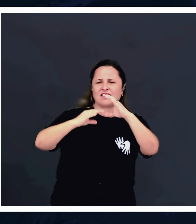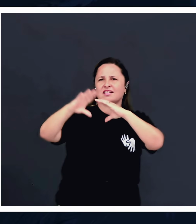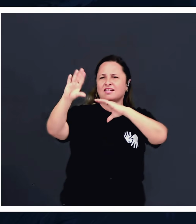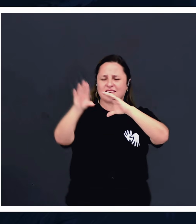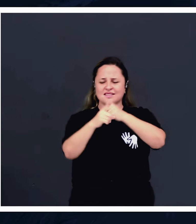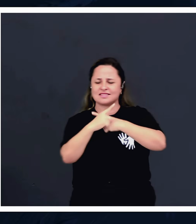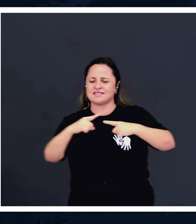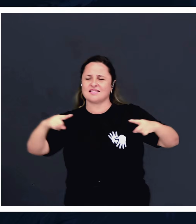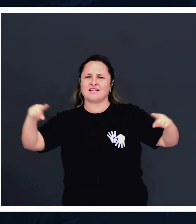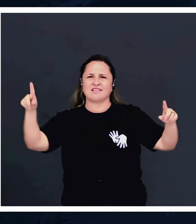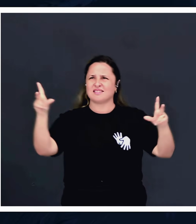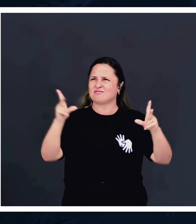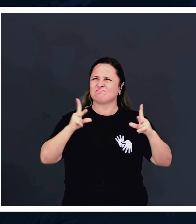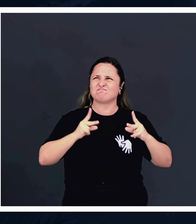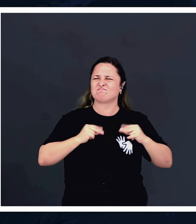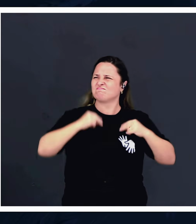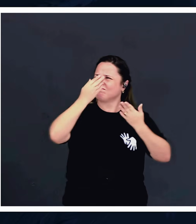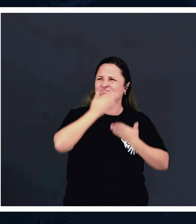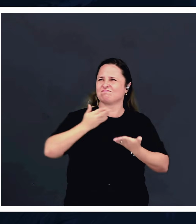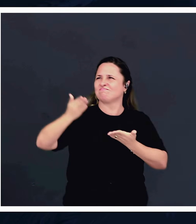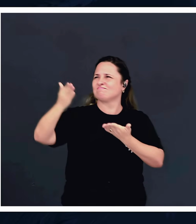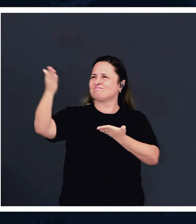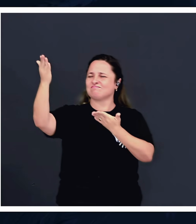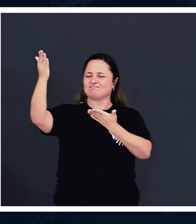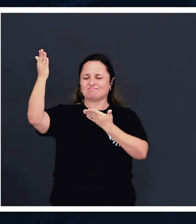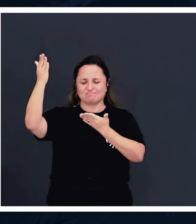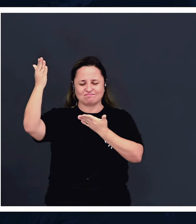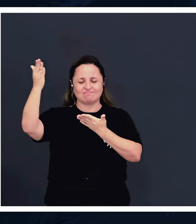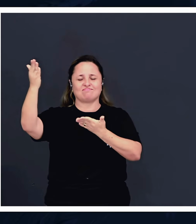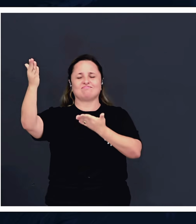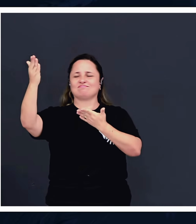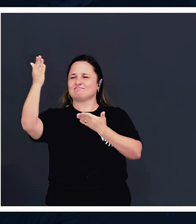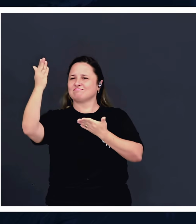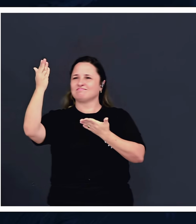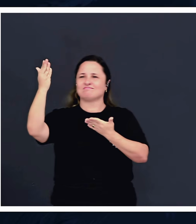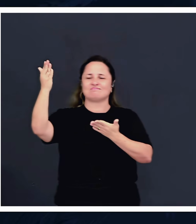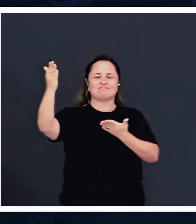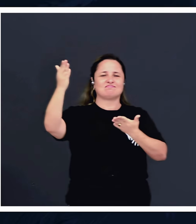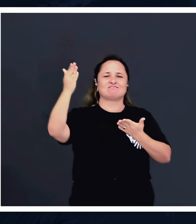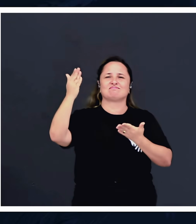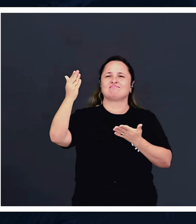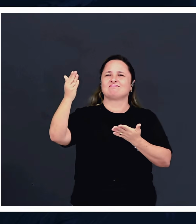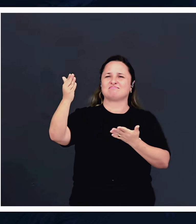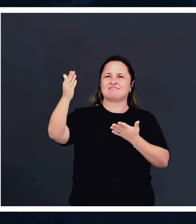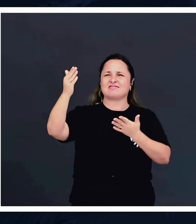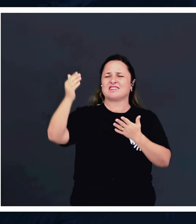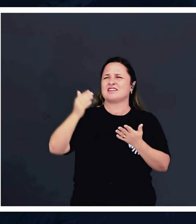Digno desta canção, só Tu és, Senhor. Declare isso forte.